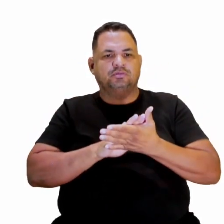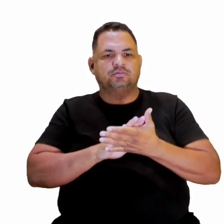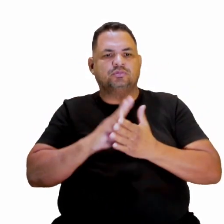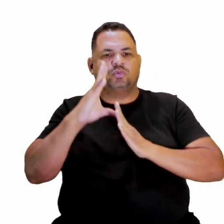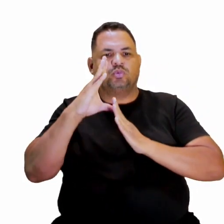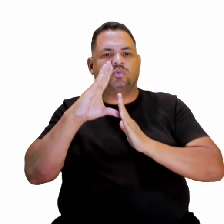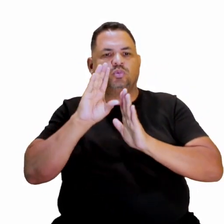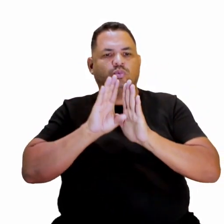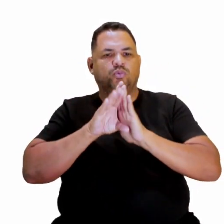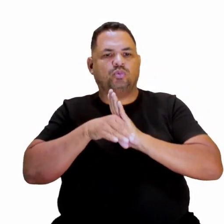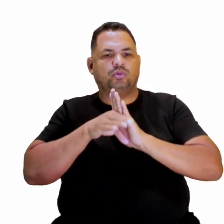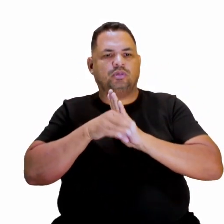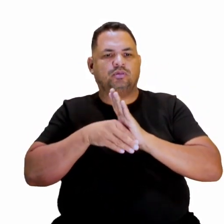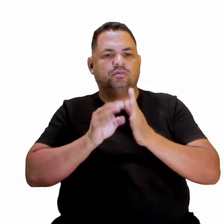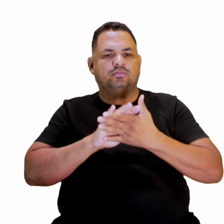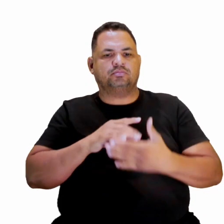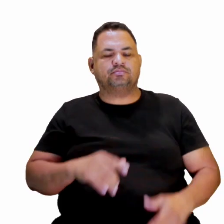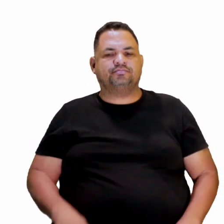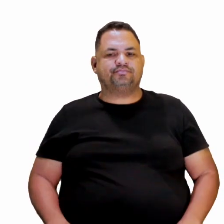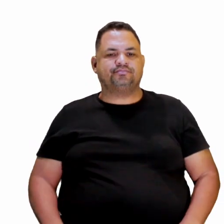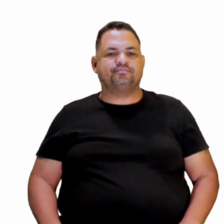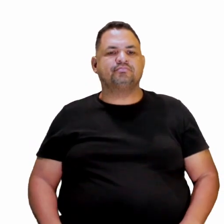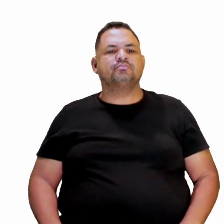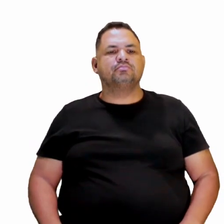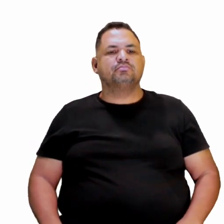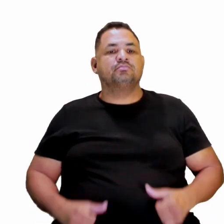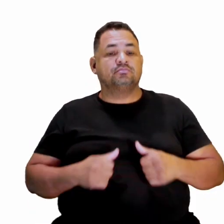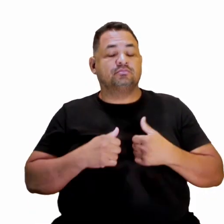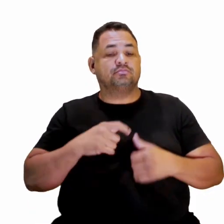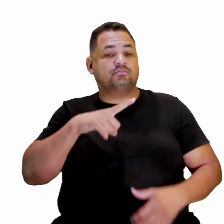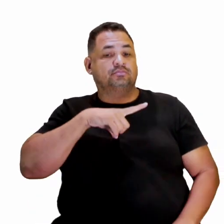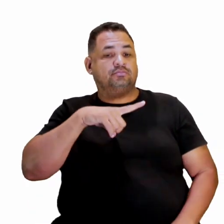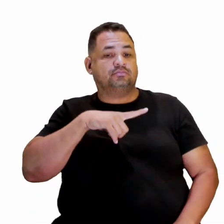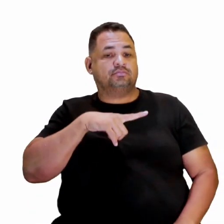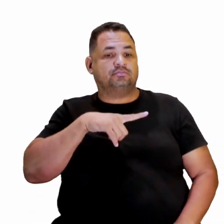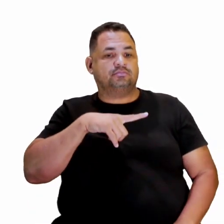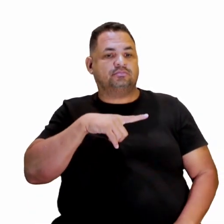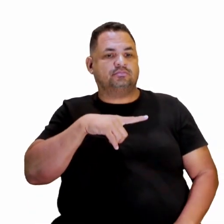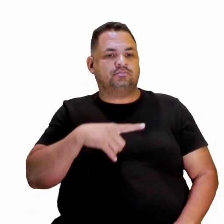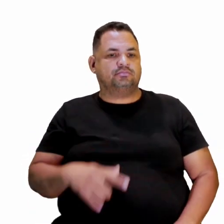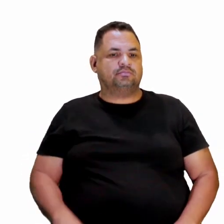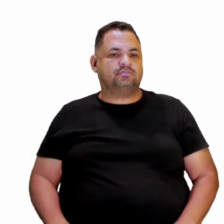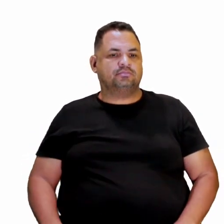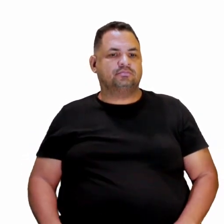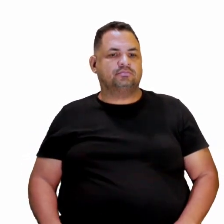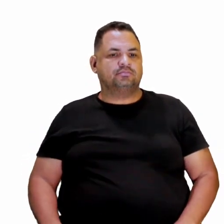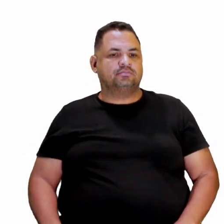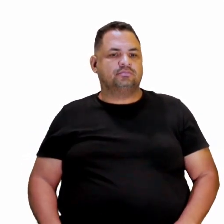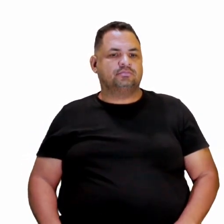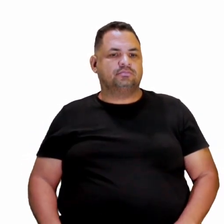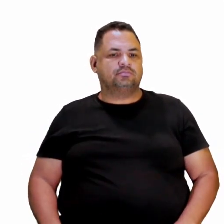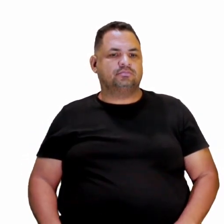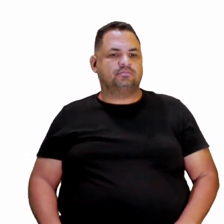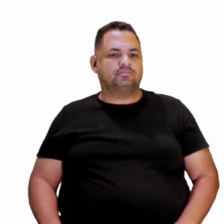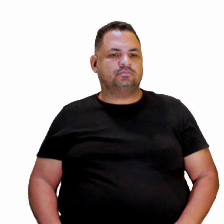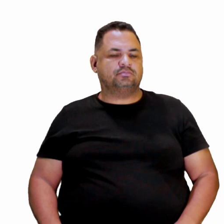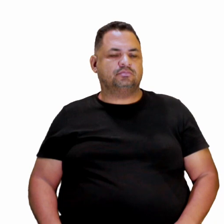muito tempo. Se bem que a gente às vezes fala assim, né, ele ainda tem muito tempo, não, aqui foi um erro de